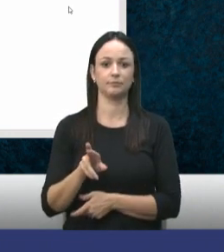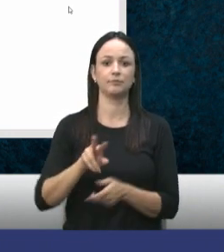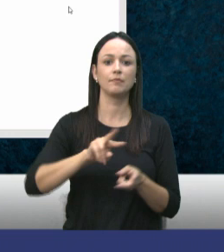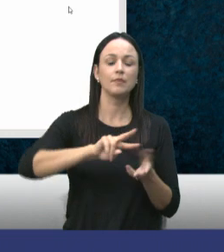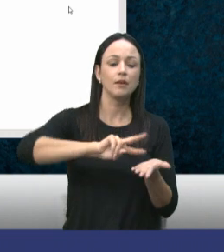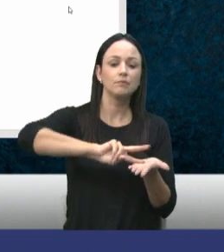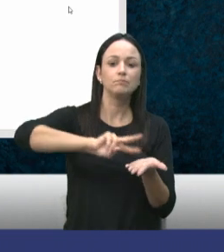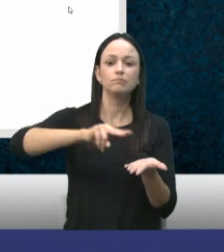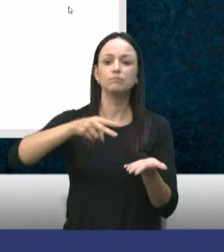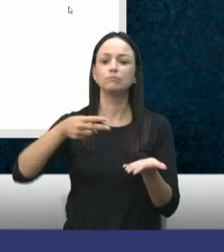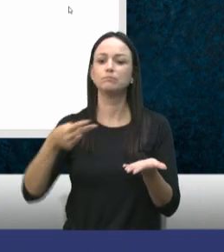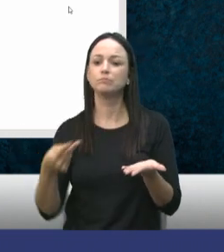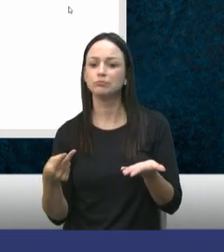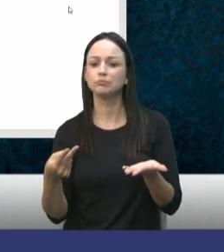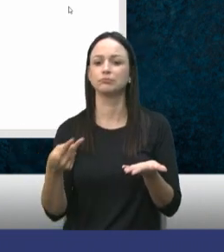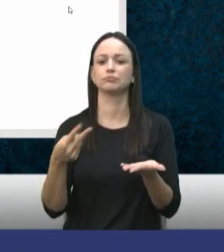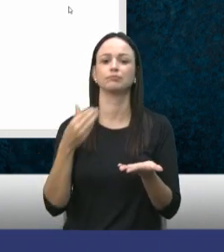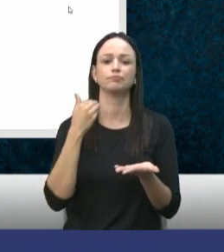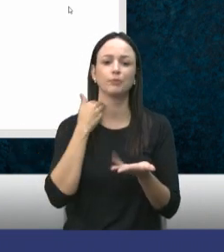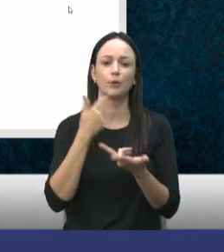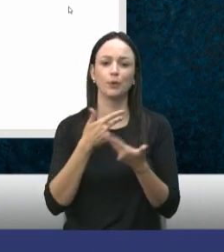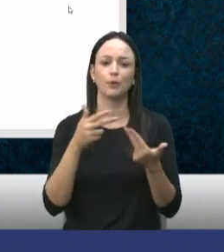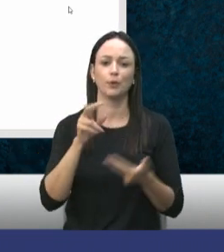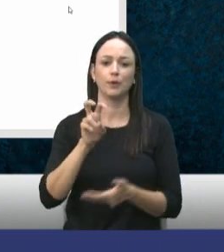Transferências correntes,